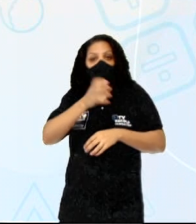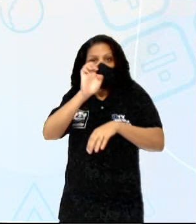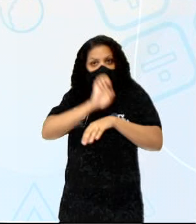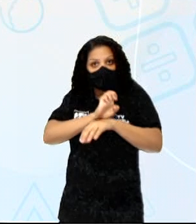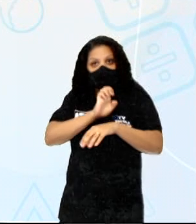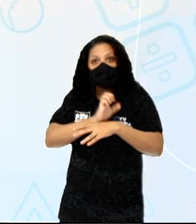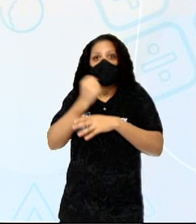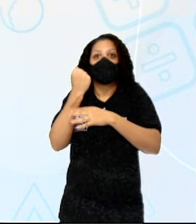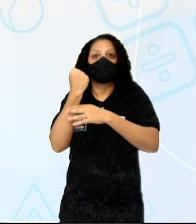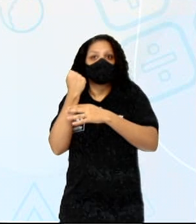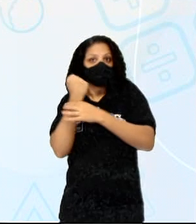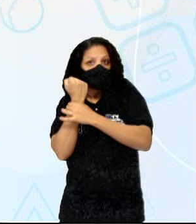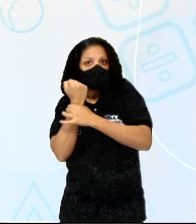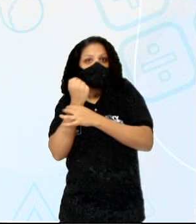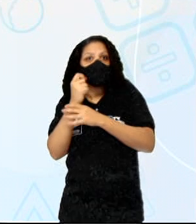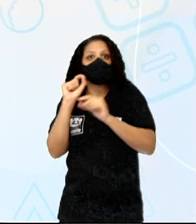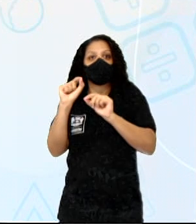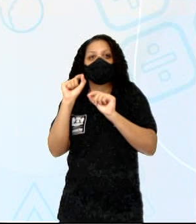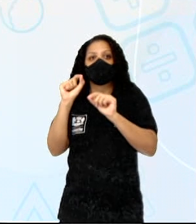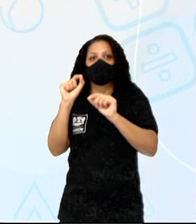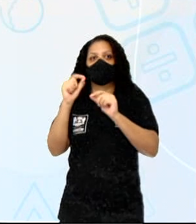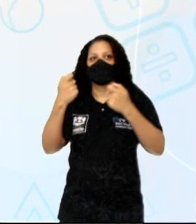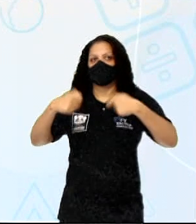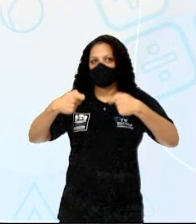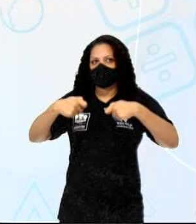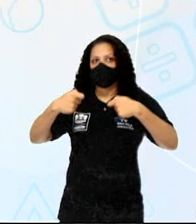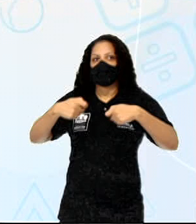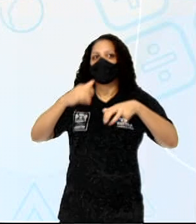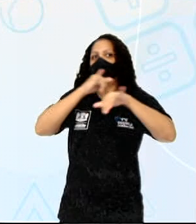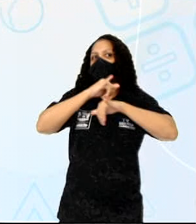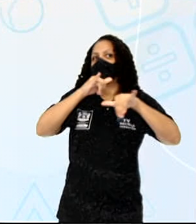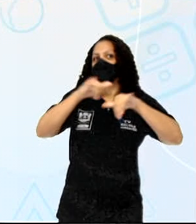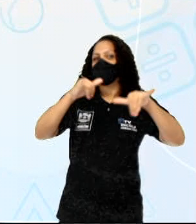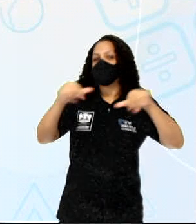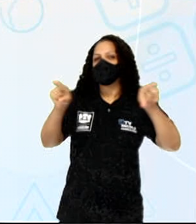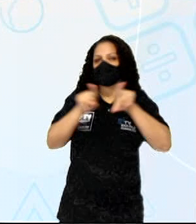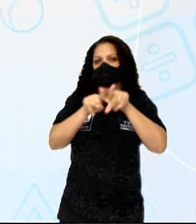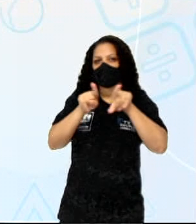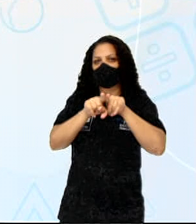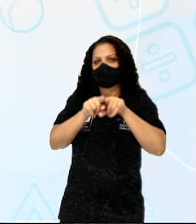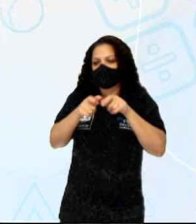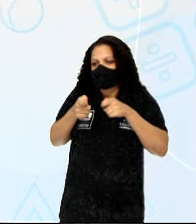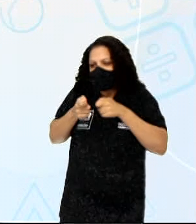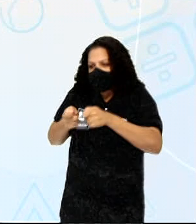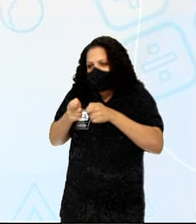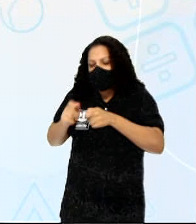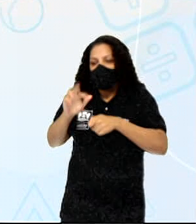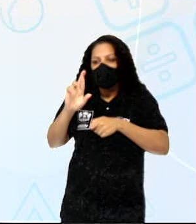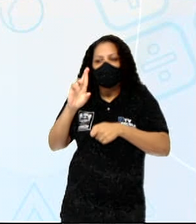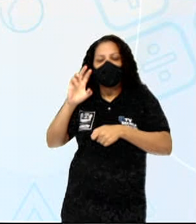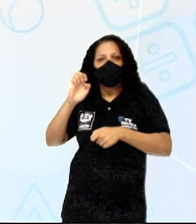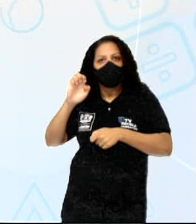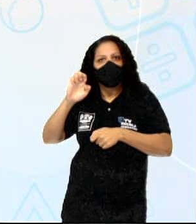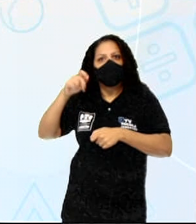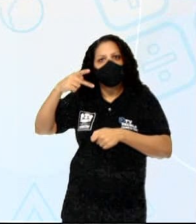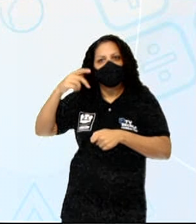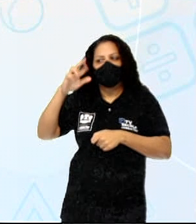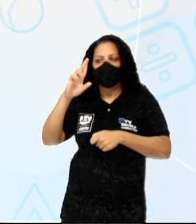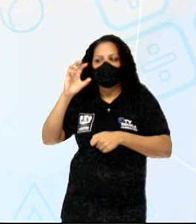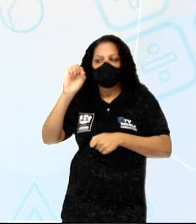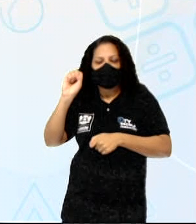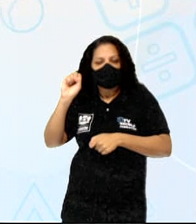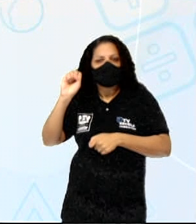da propaganda e da repressão. Então, do lado da propaganda, Vargas vai idealizar o departamento, vai criar